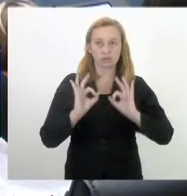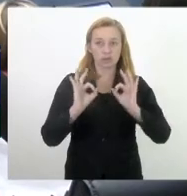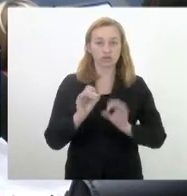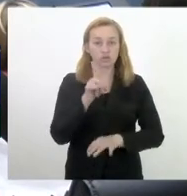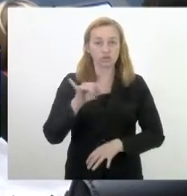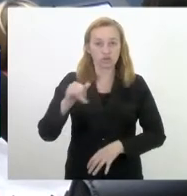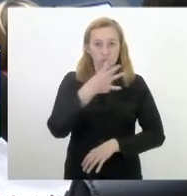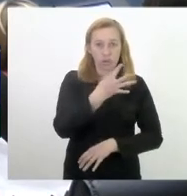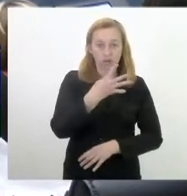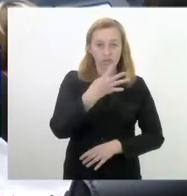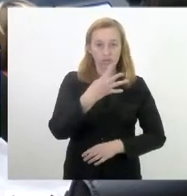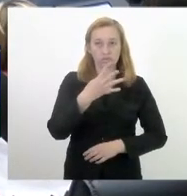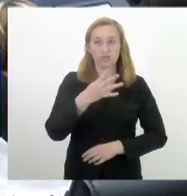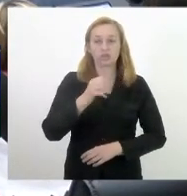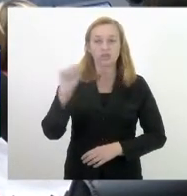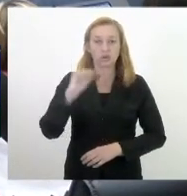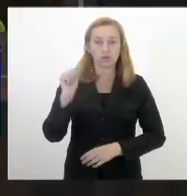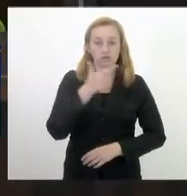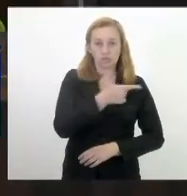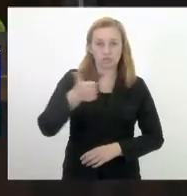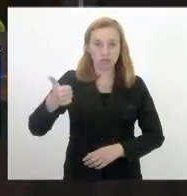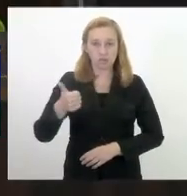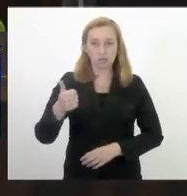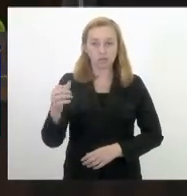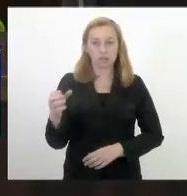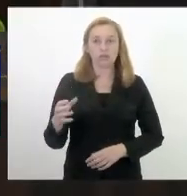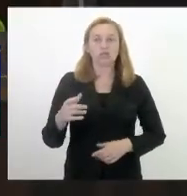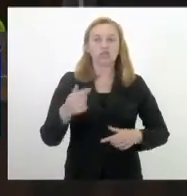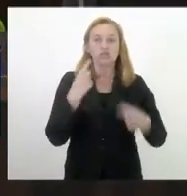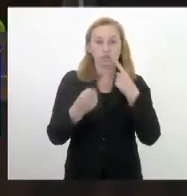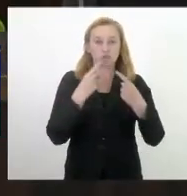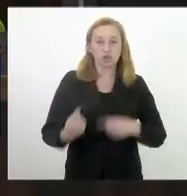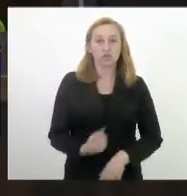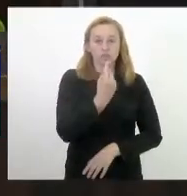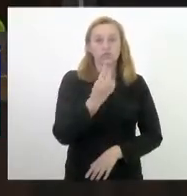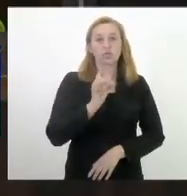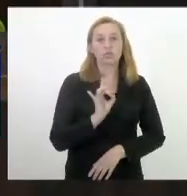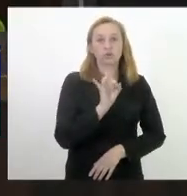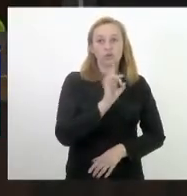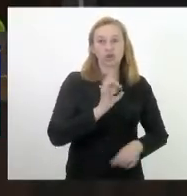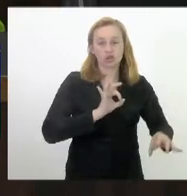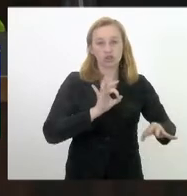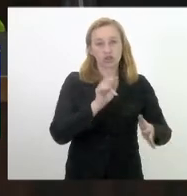4 de agosto de 2021, em regime de urgência, em discussão única, projeto de lei